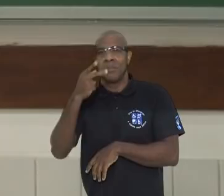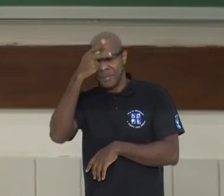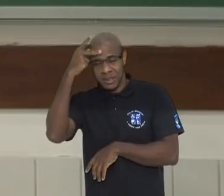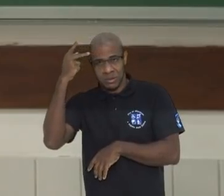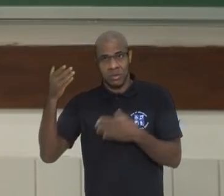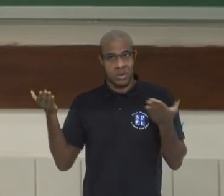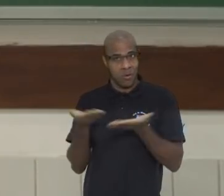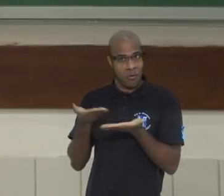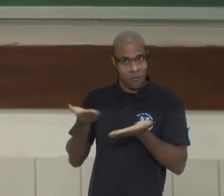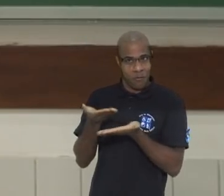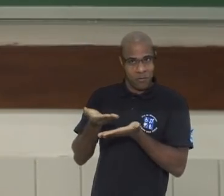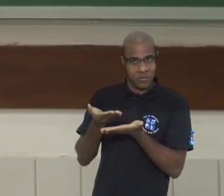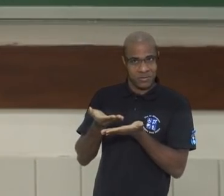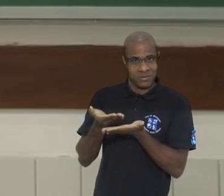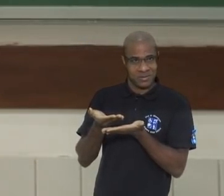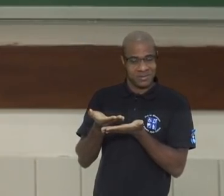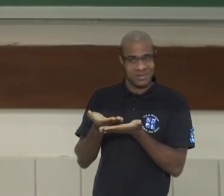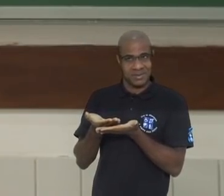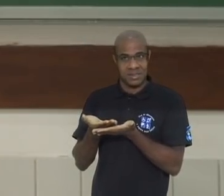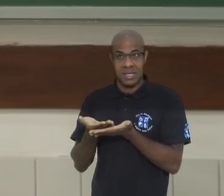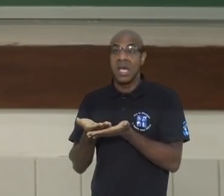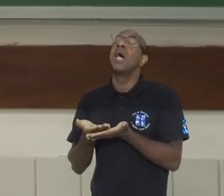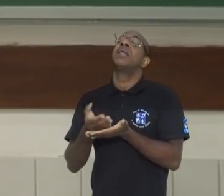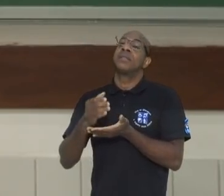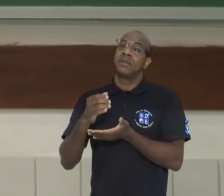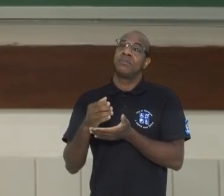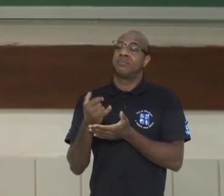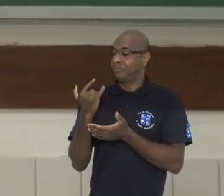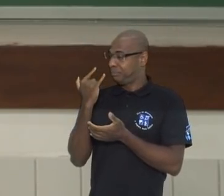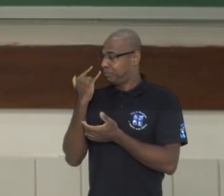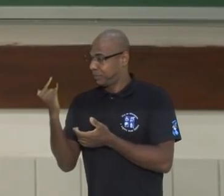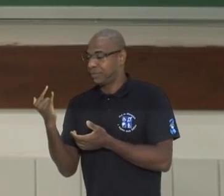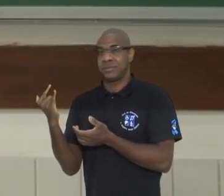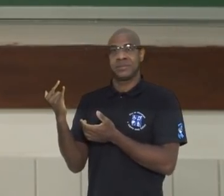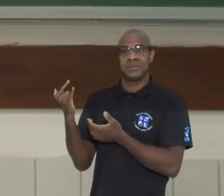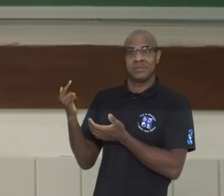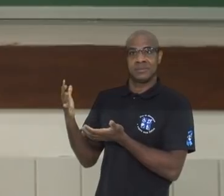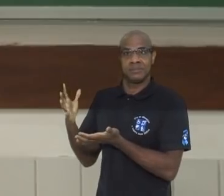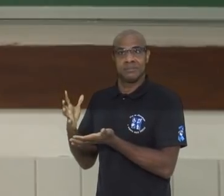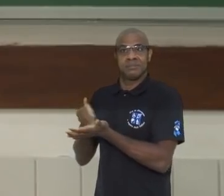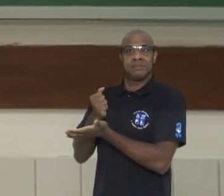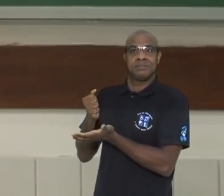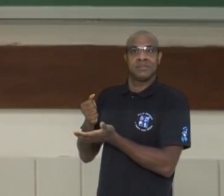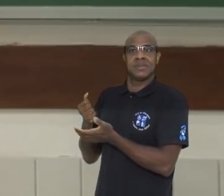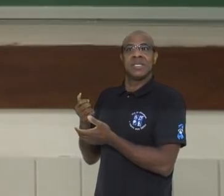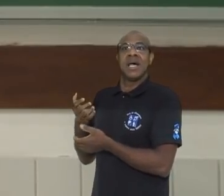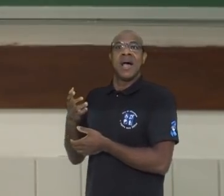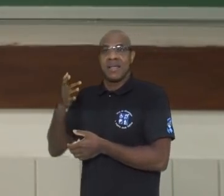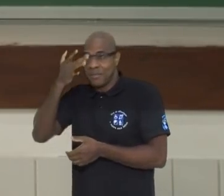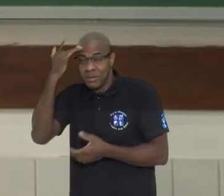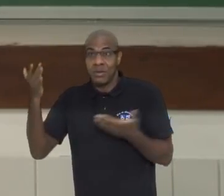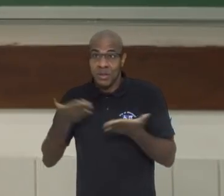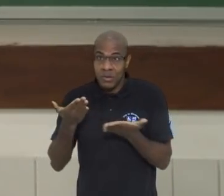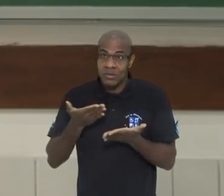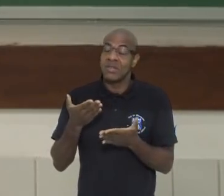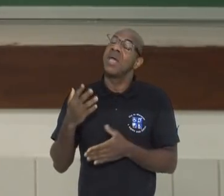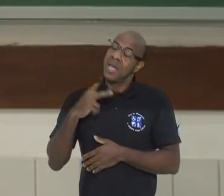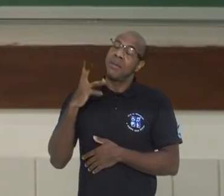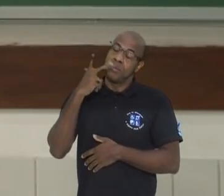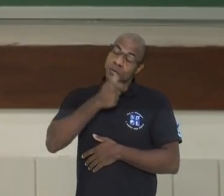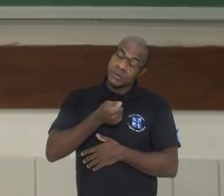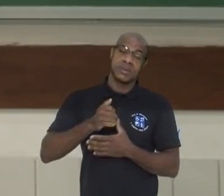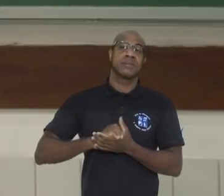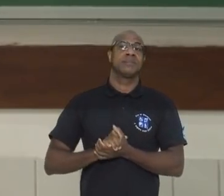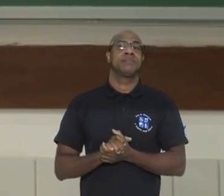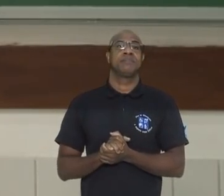as pessoas é um gesto muito importante e muito bonito, como nós continuaremos aprendendo nas